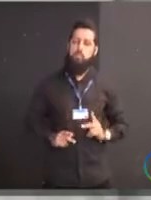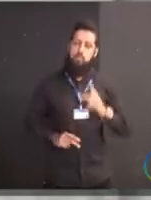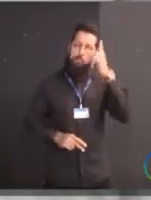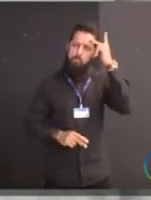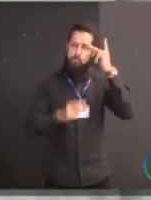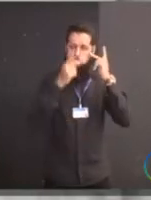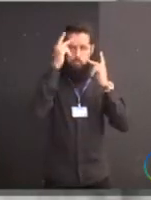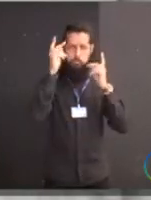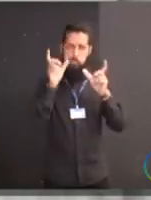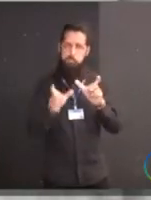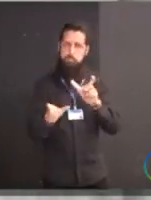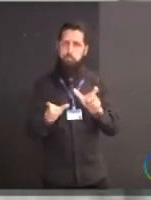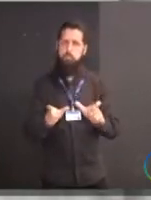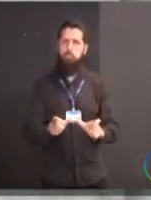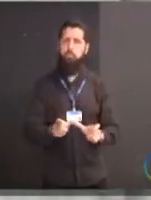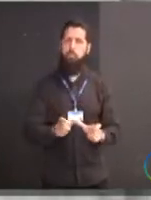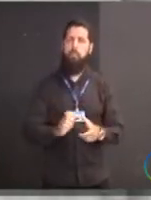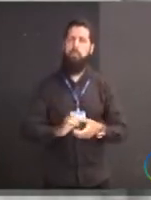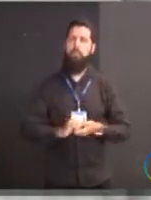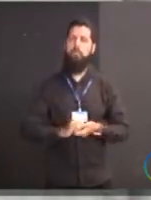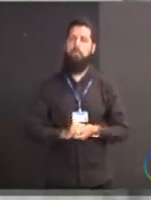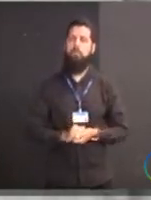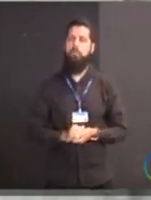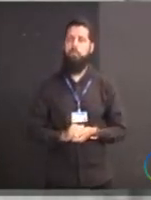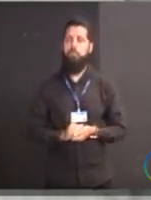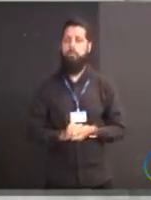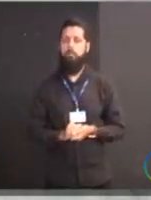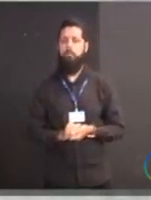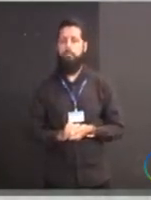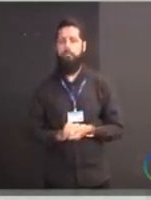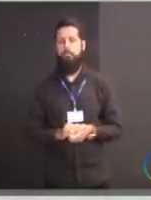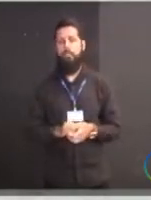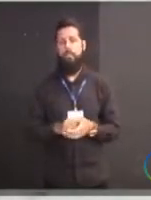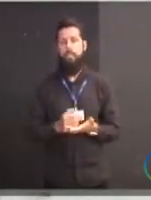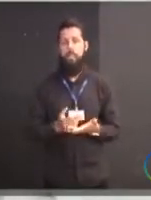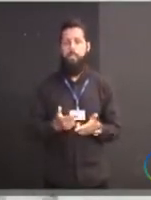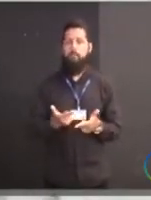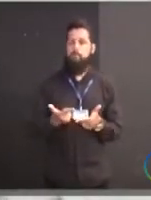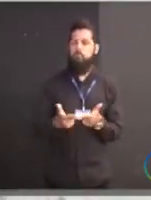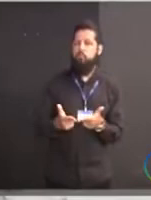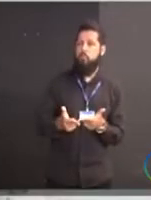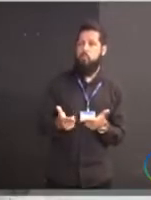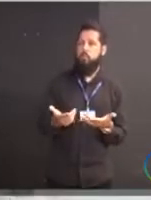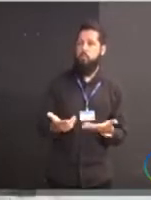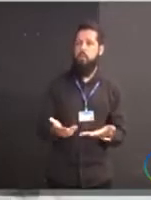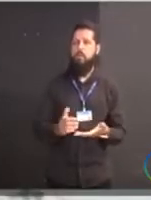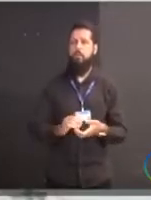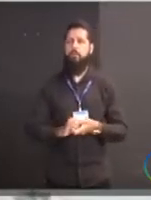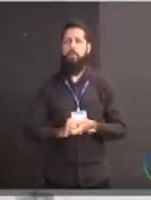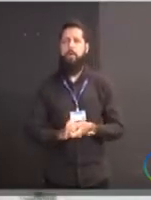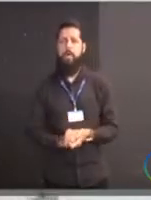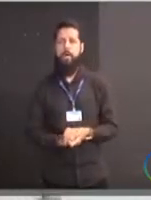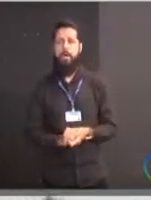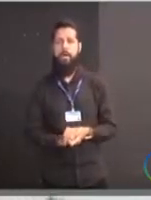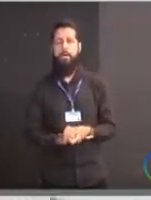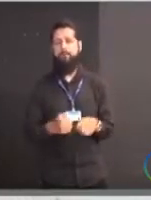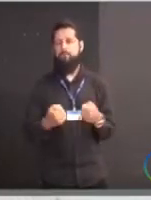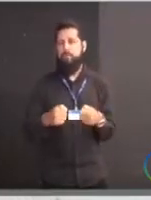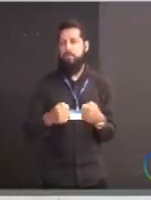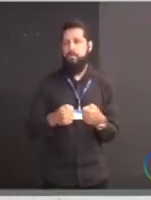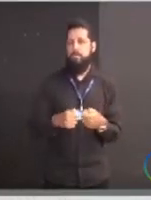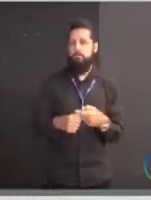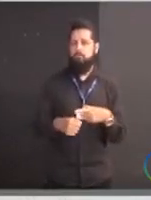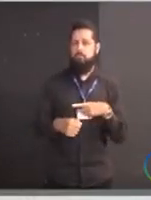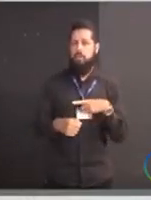Ele está nos dizendo que essa questão é realmente essencial, mas que